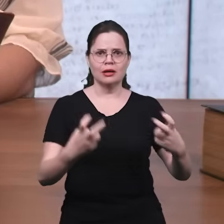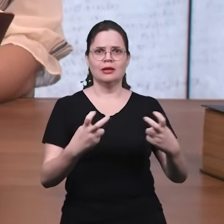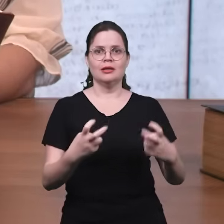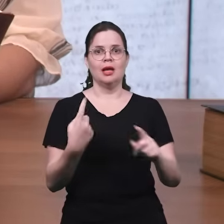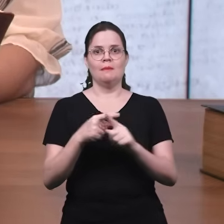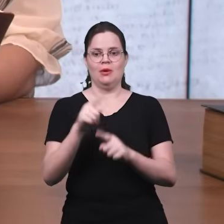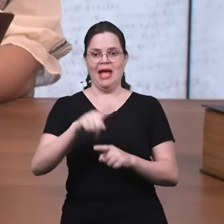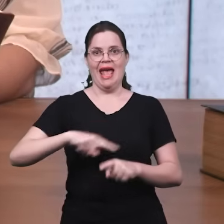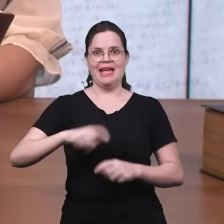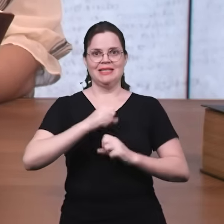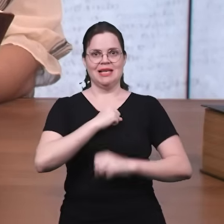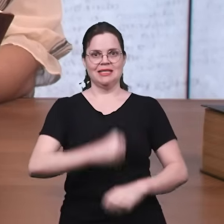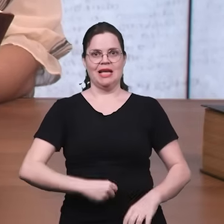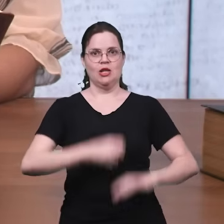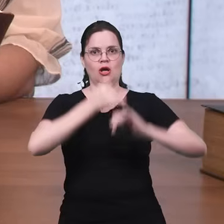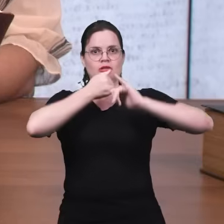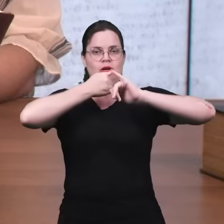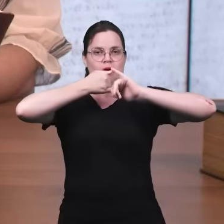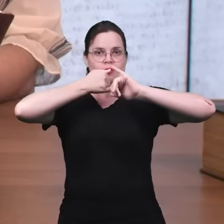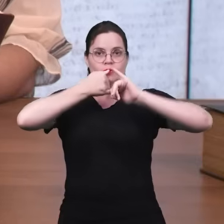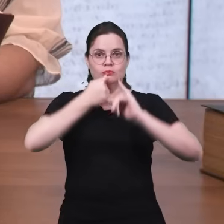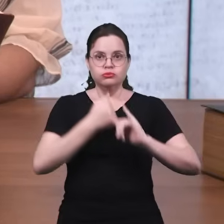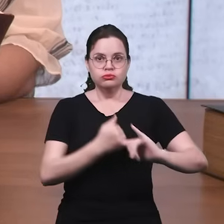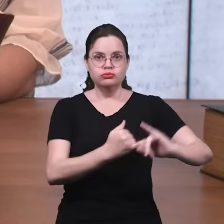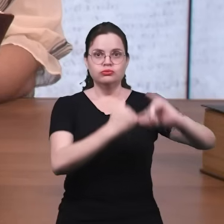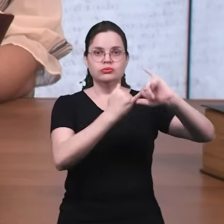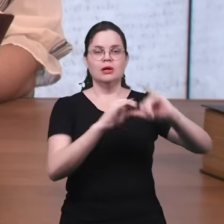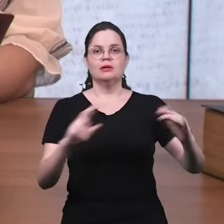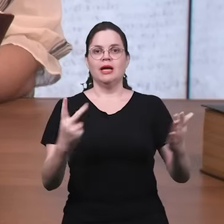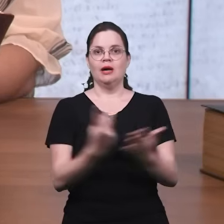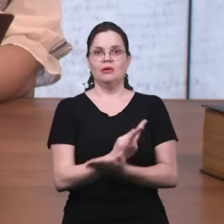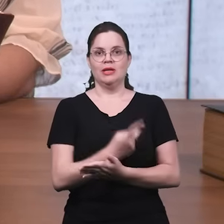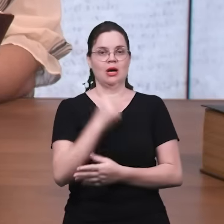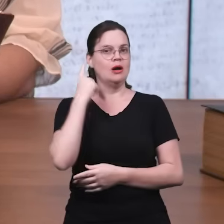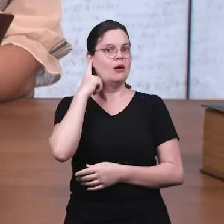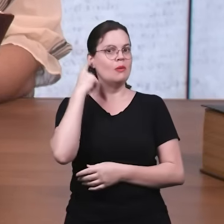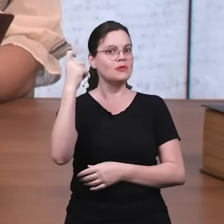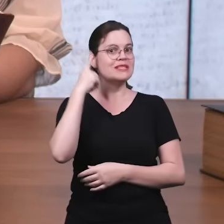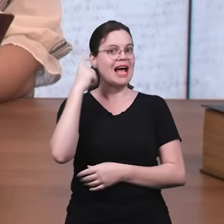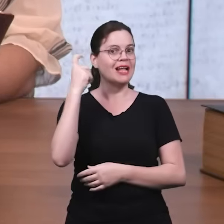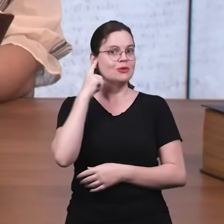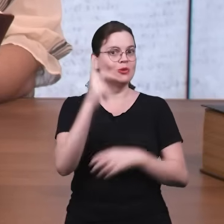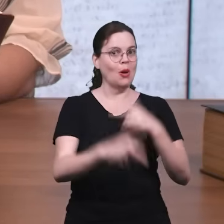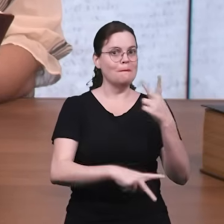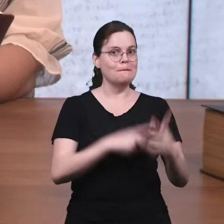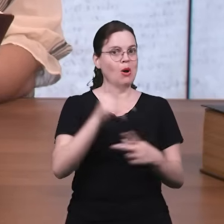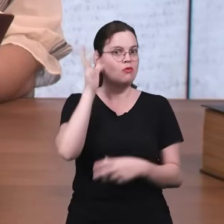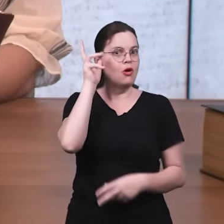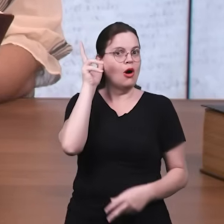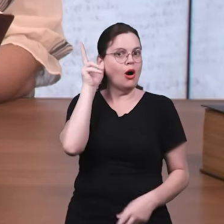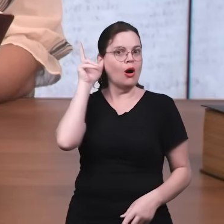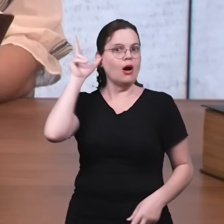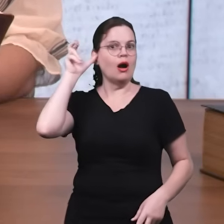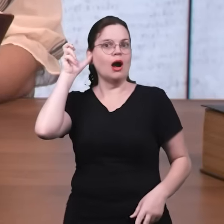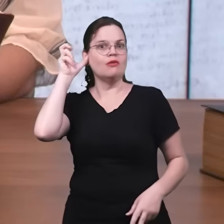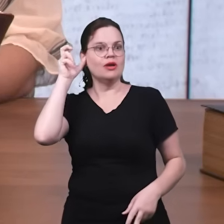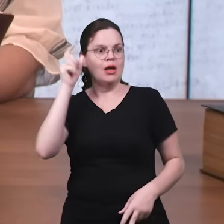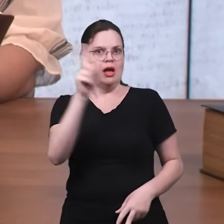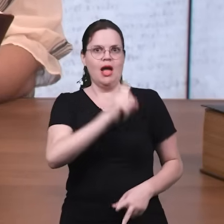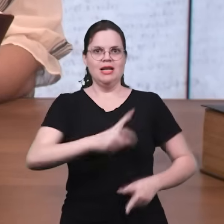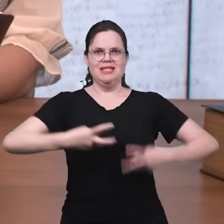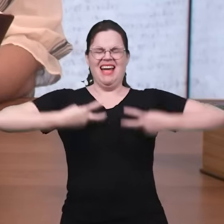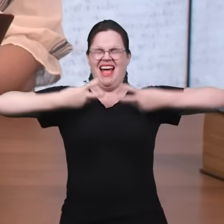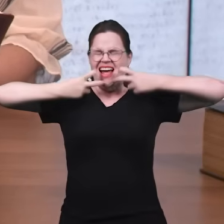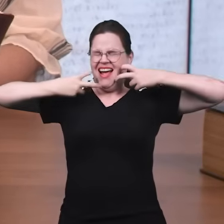sacerdotes as buzinas. E sucedeu que, ouvindo o povo o sonido da buzina,